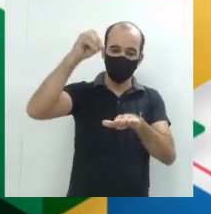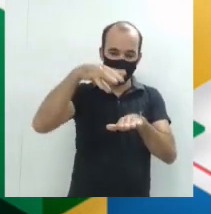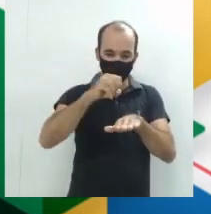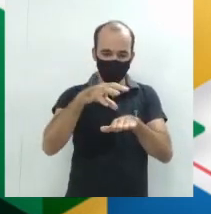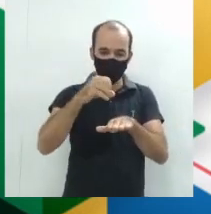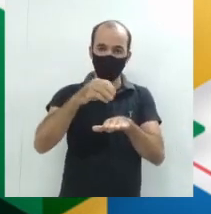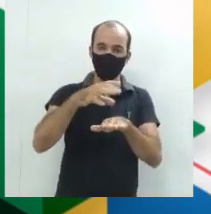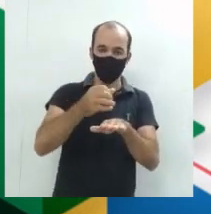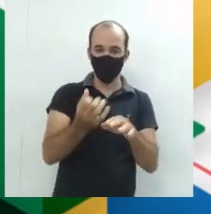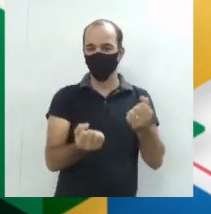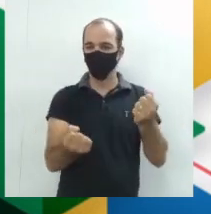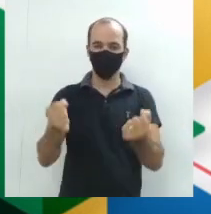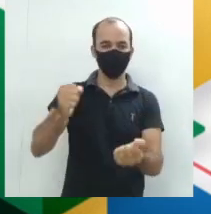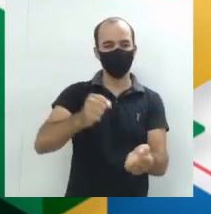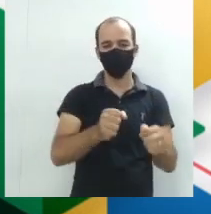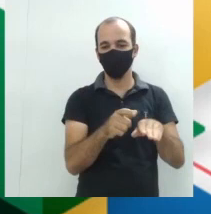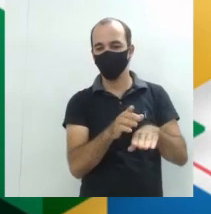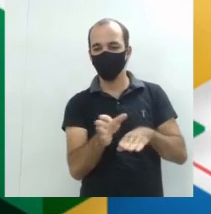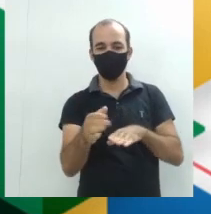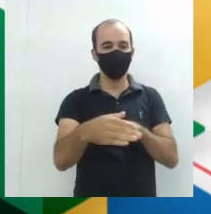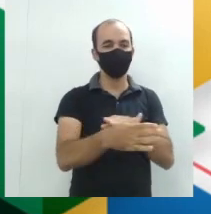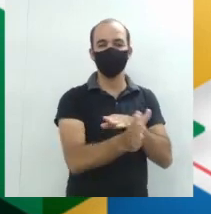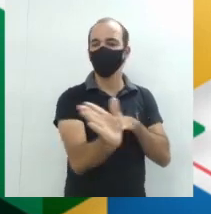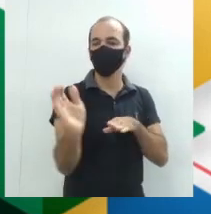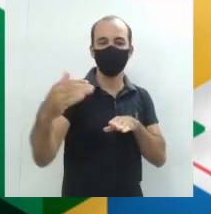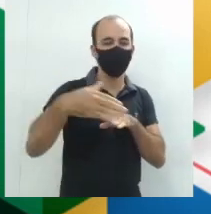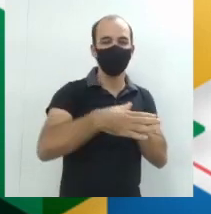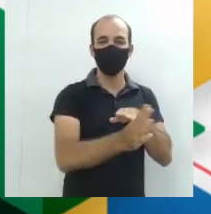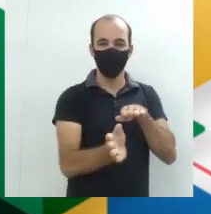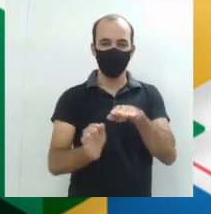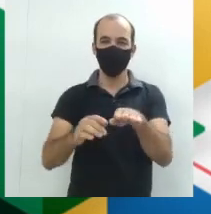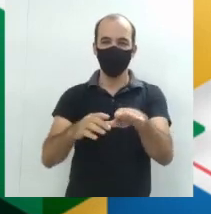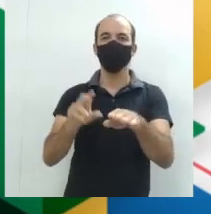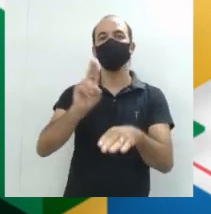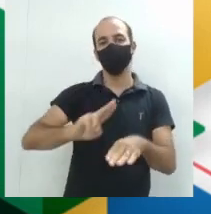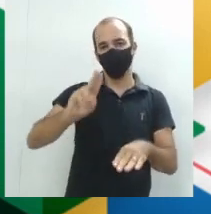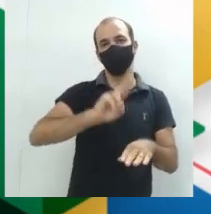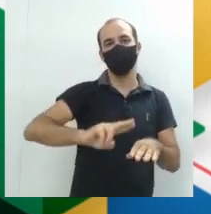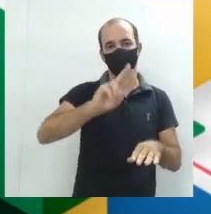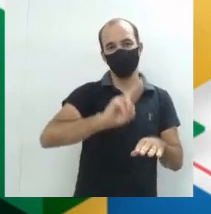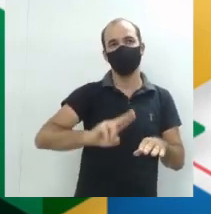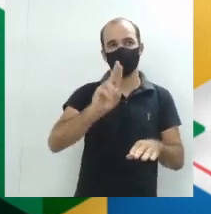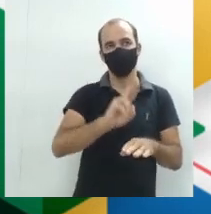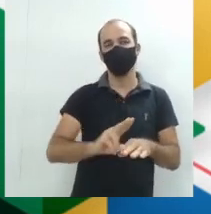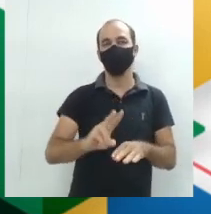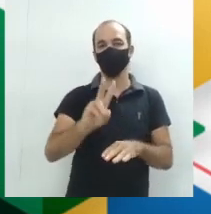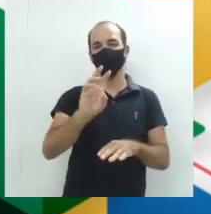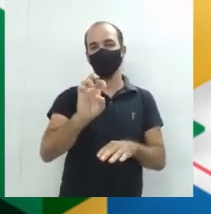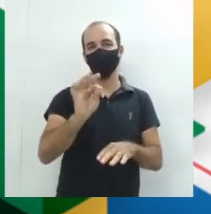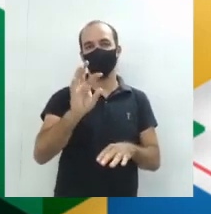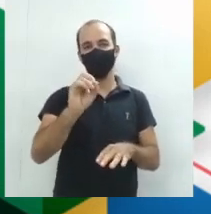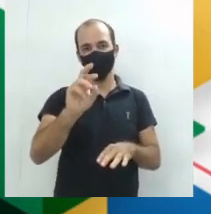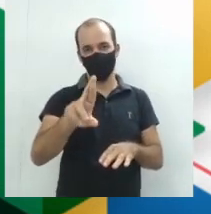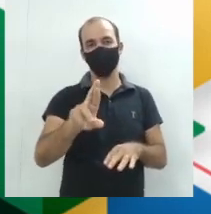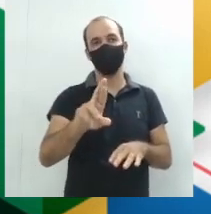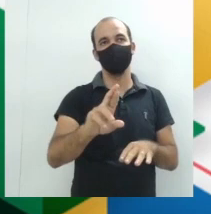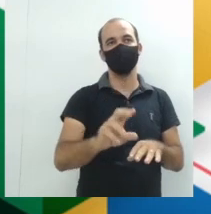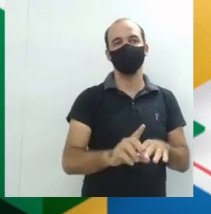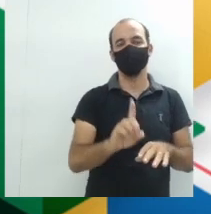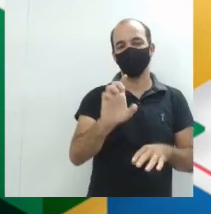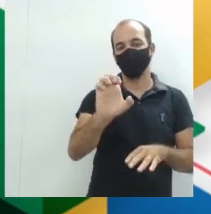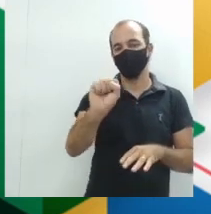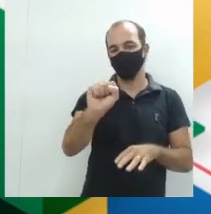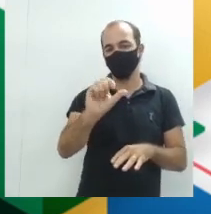deslocamento espacial utiliza vetor deslocamento. Trajetória curvilínea, pessoal. Se